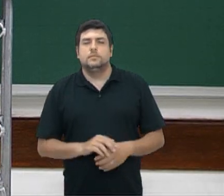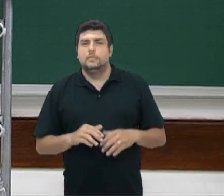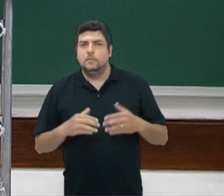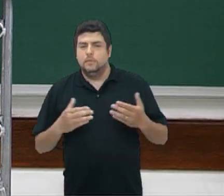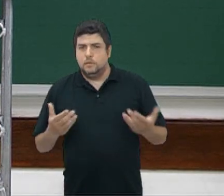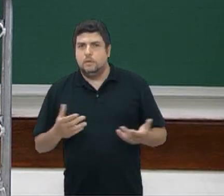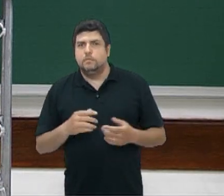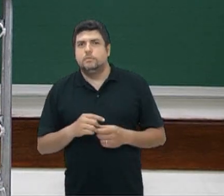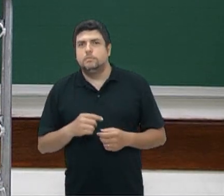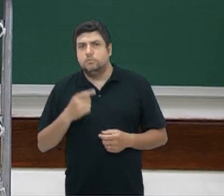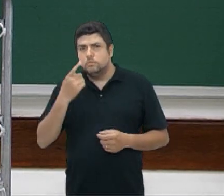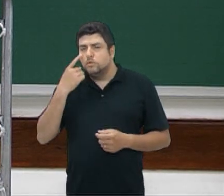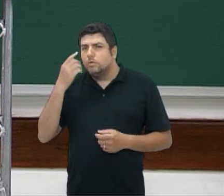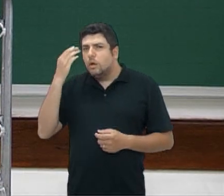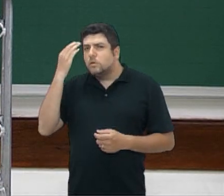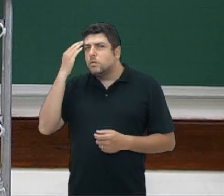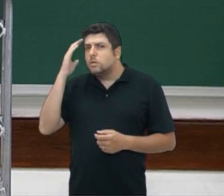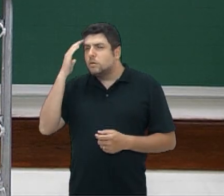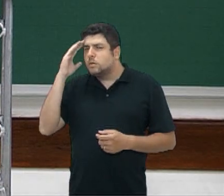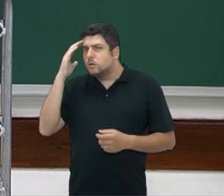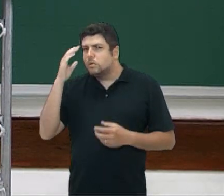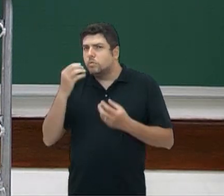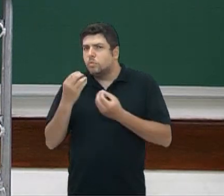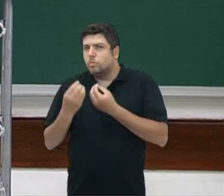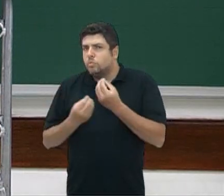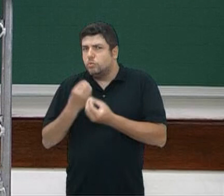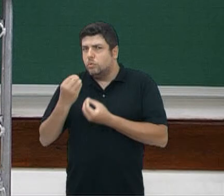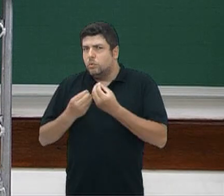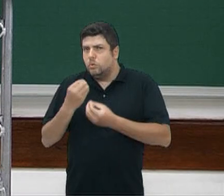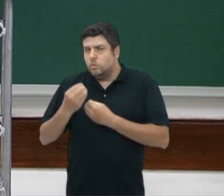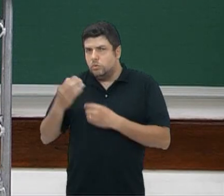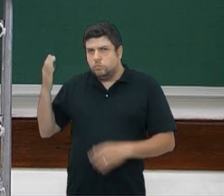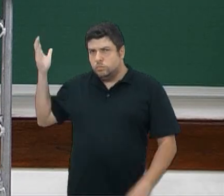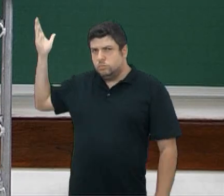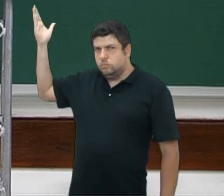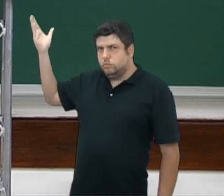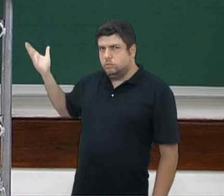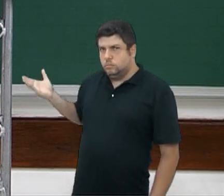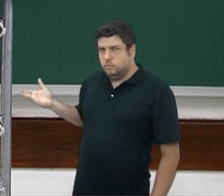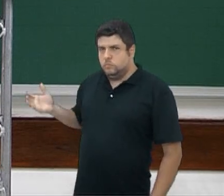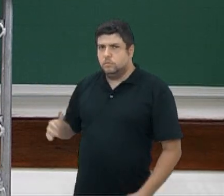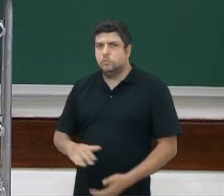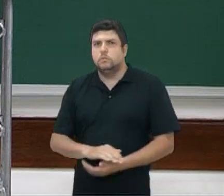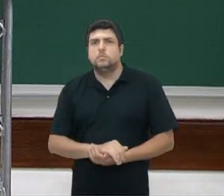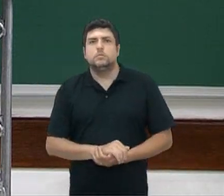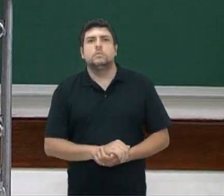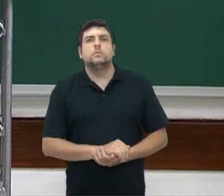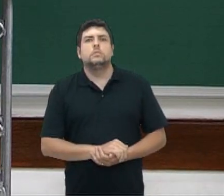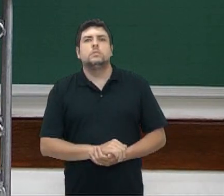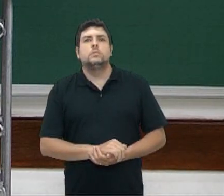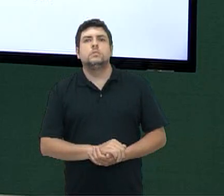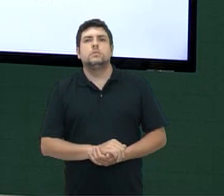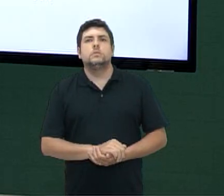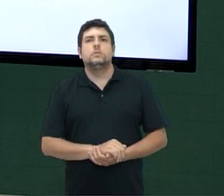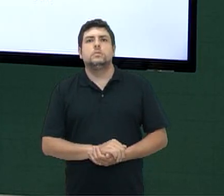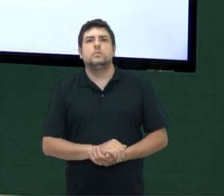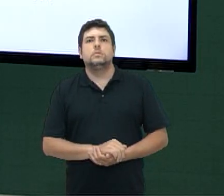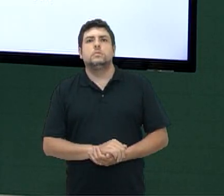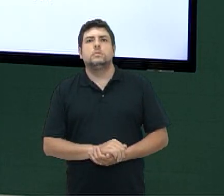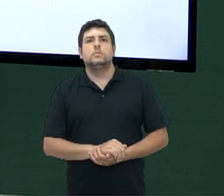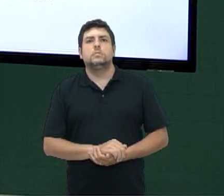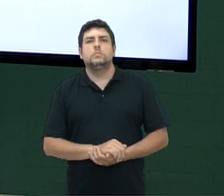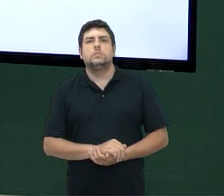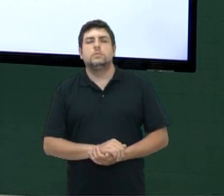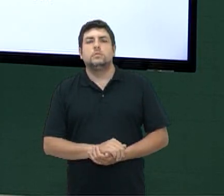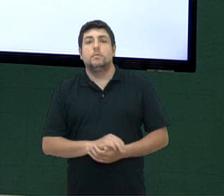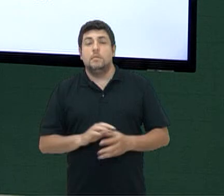Vamos lá, então, entender cada uma das situações que foi abordada ali. Então, me acompanhe à tela. Aqui, ó. Retomando